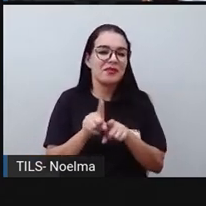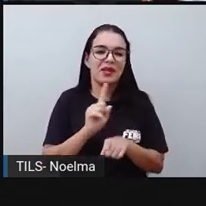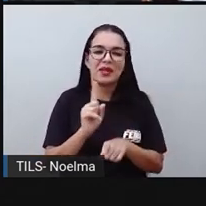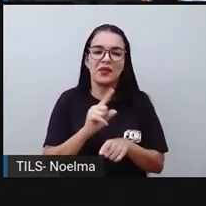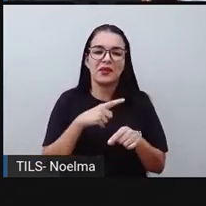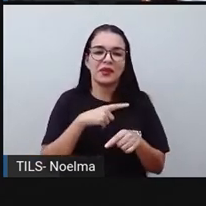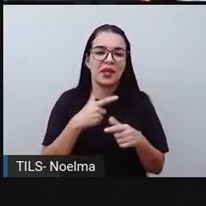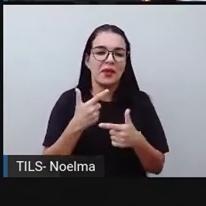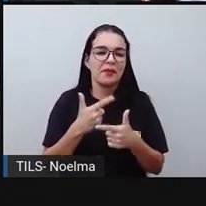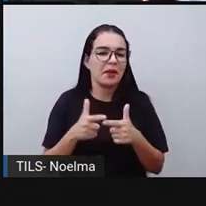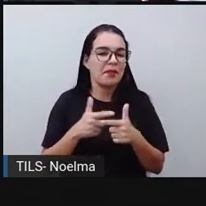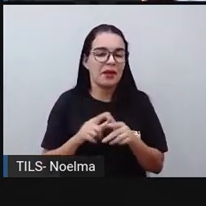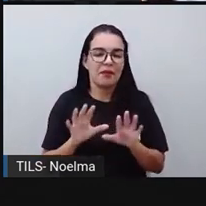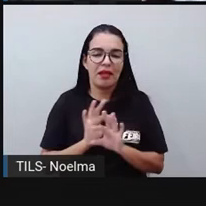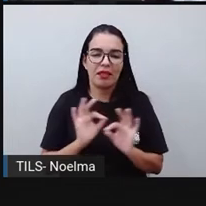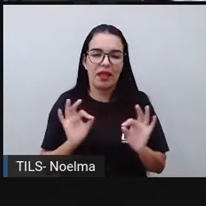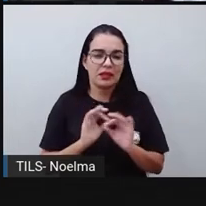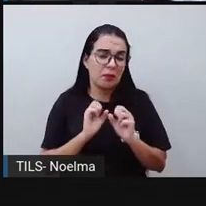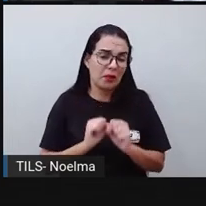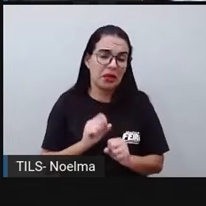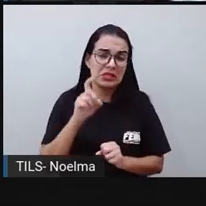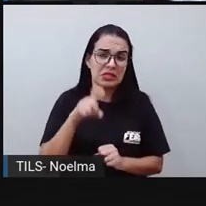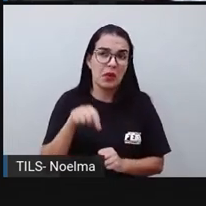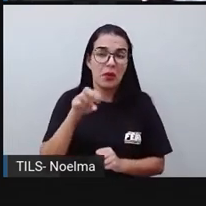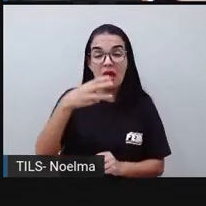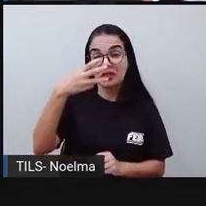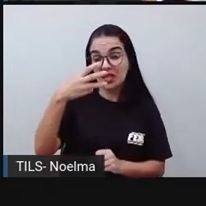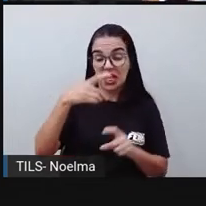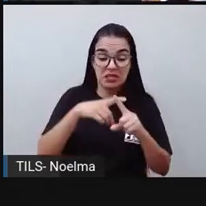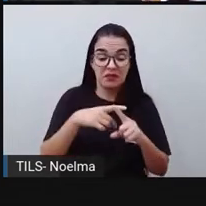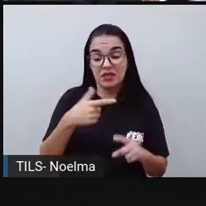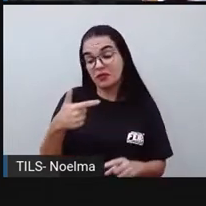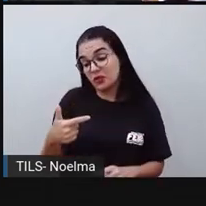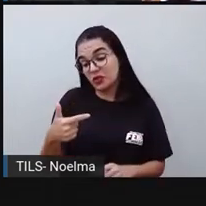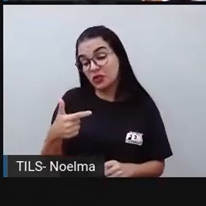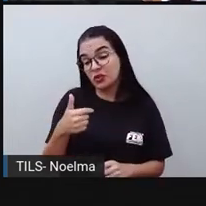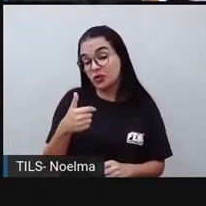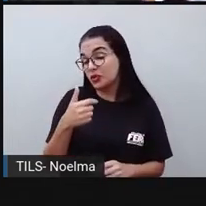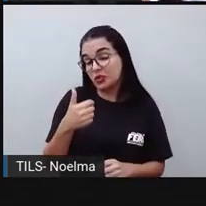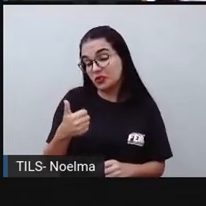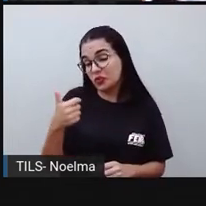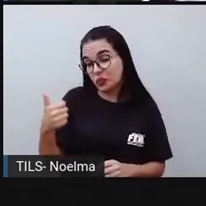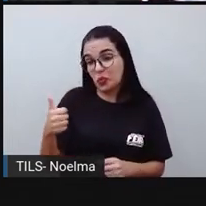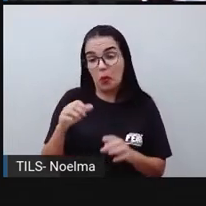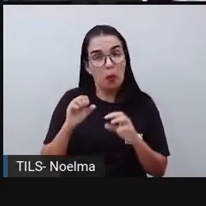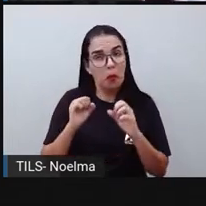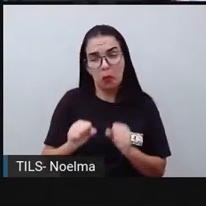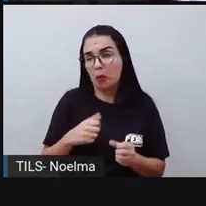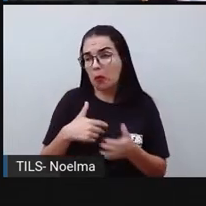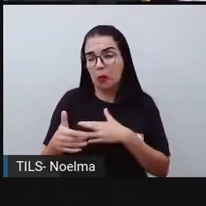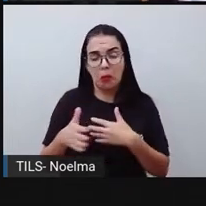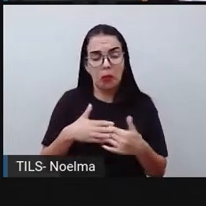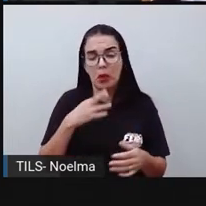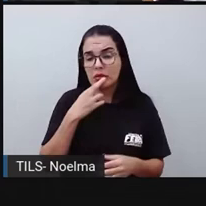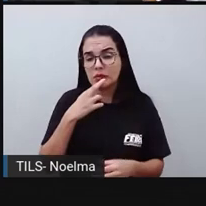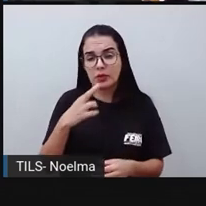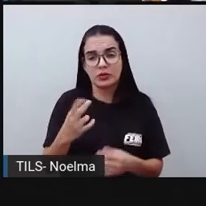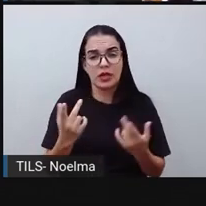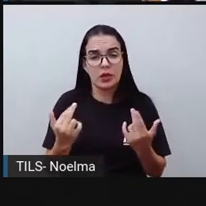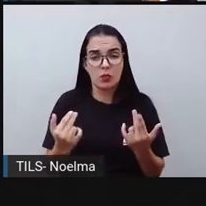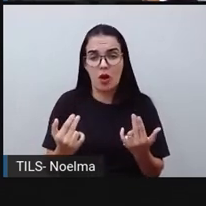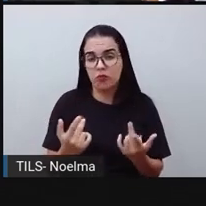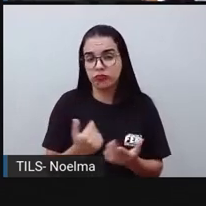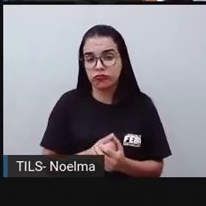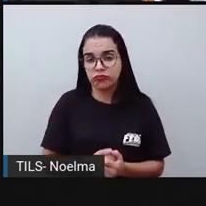algo em comum. Tanto faz eu dizer, por exemplo, 3 vezes 4, como 4 vezes 3, eu vou encontrar o mesmo resultado